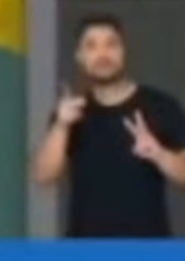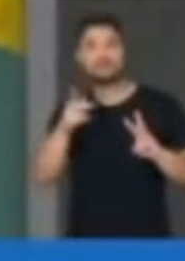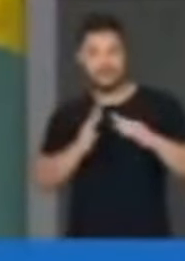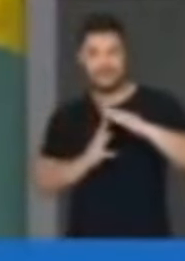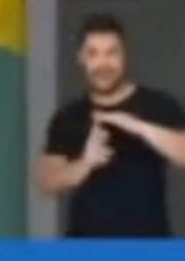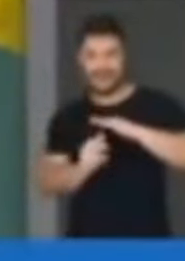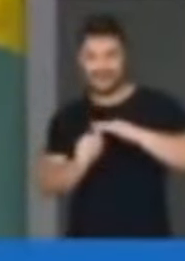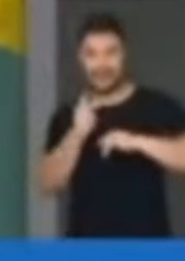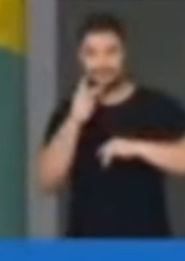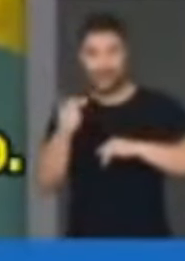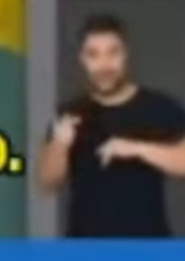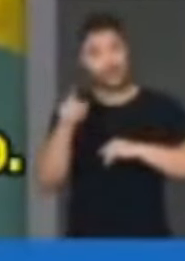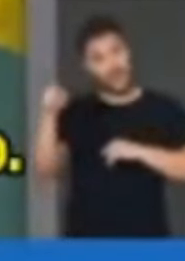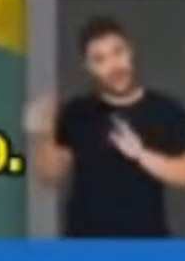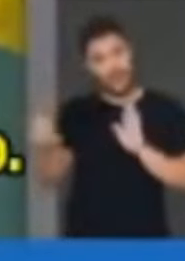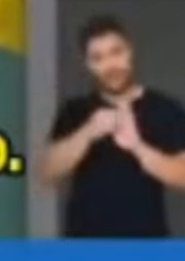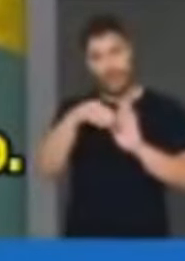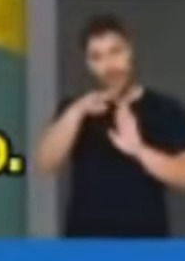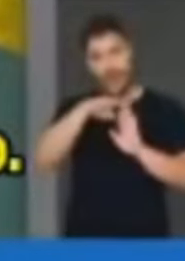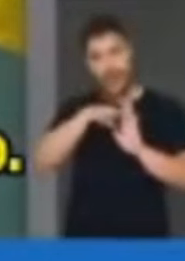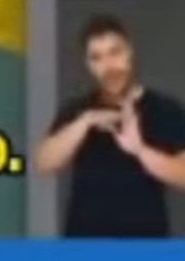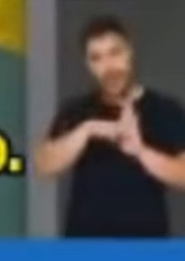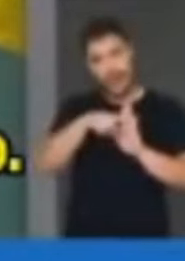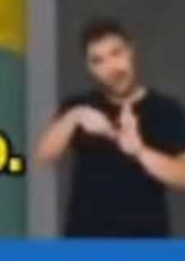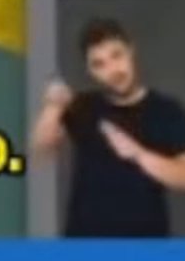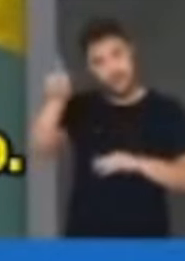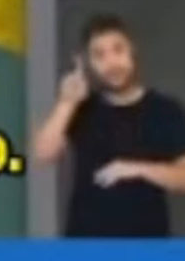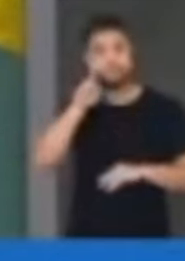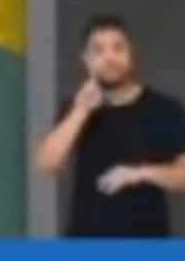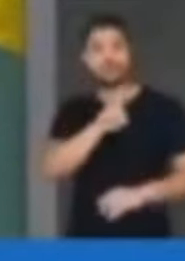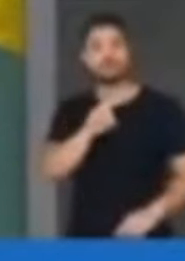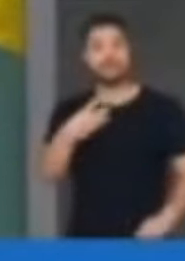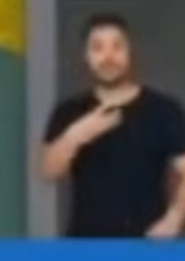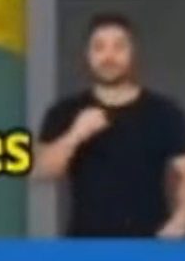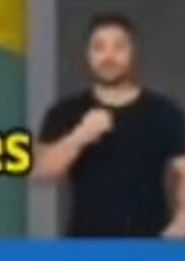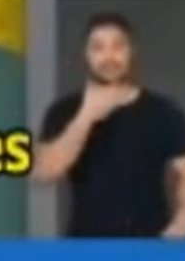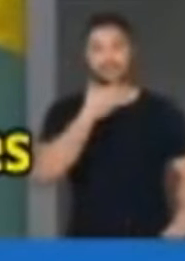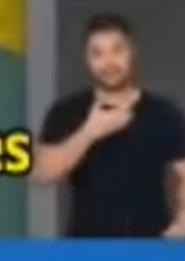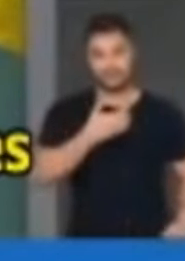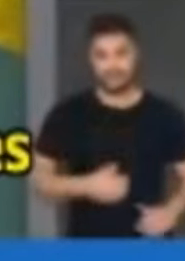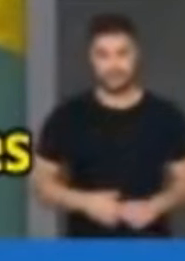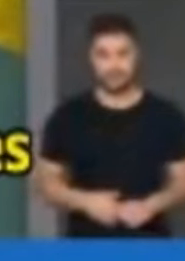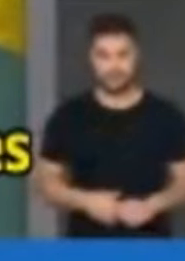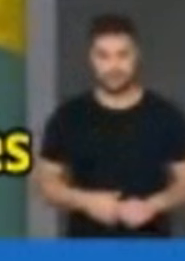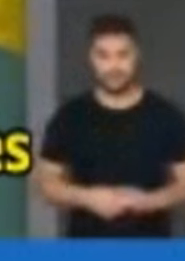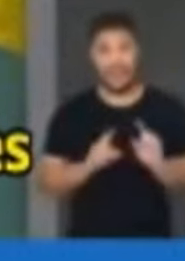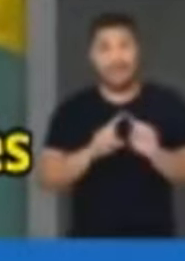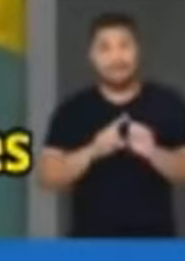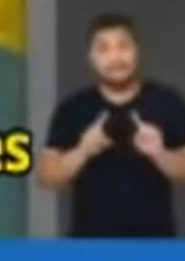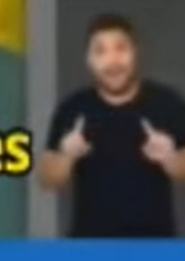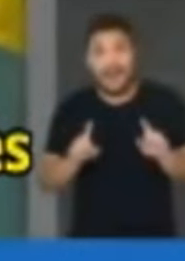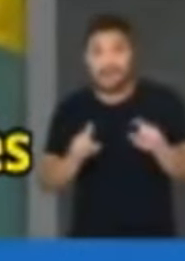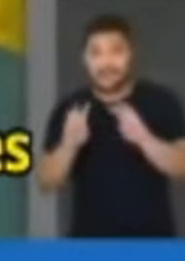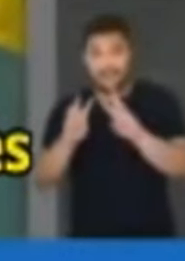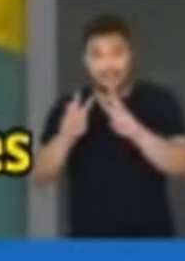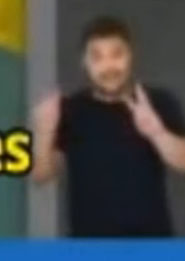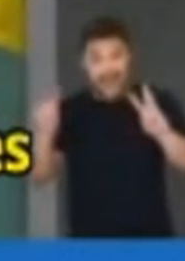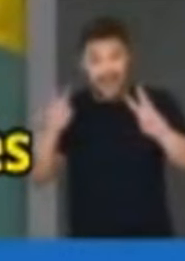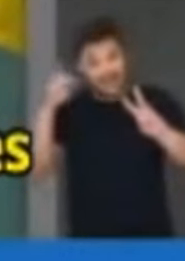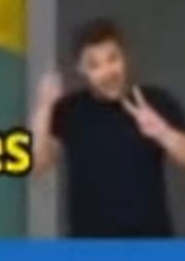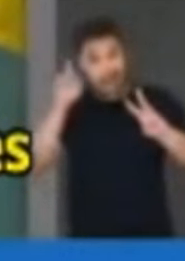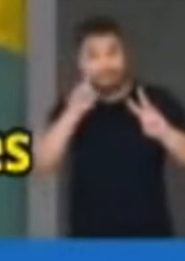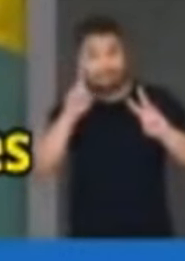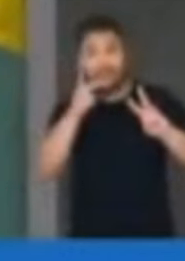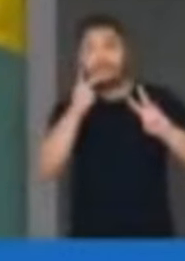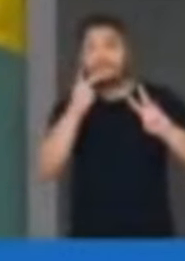Felipe Martins estaria numa lista que foi para os Estados Unidos dia 30 de dezembro. Só que o próprio site americano diz